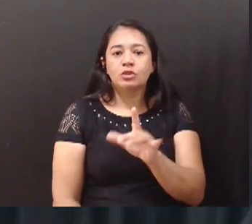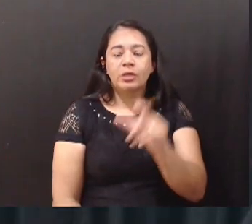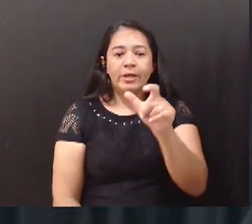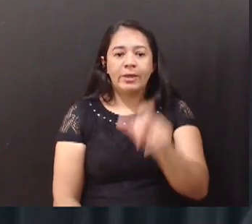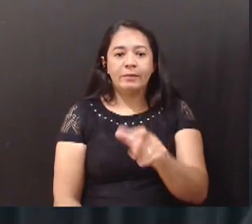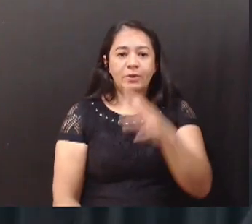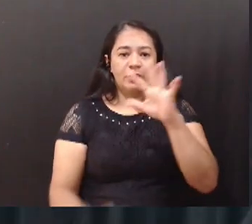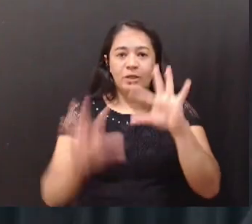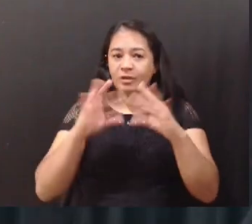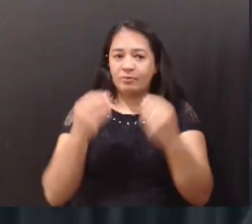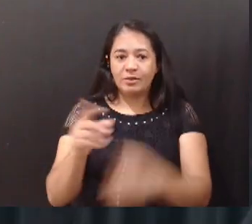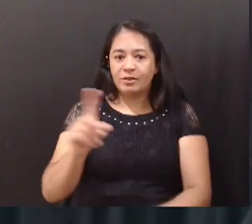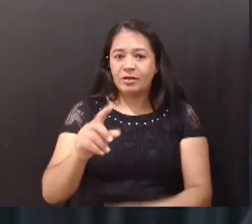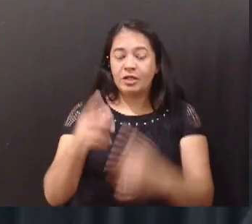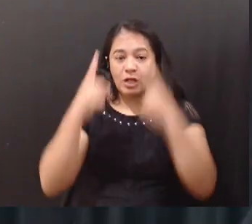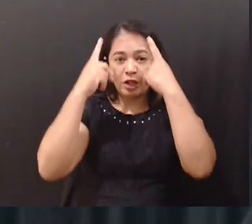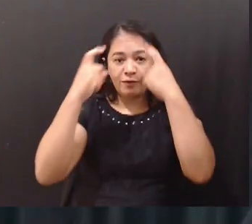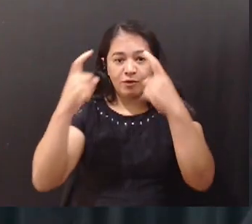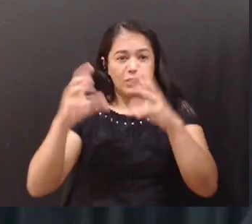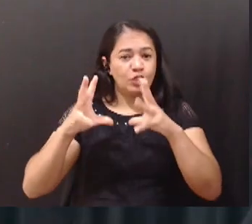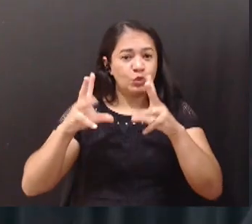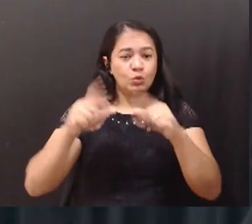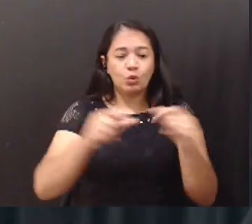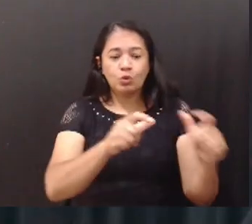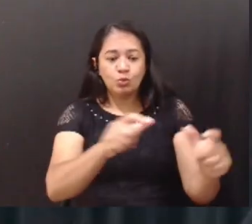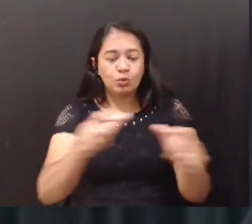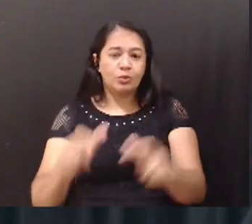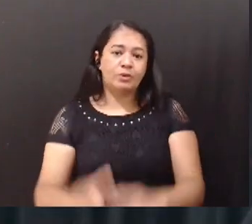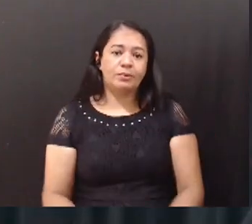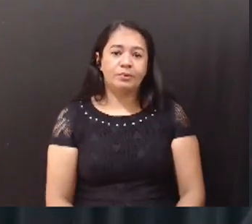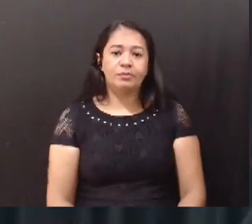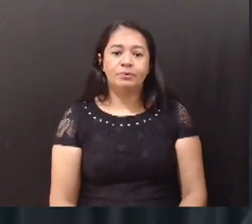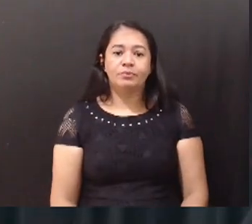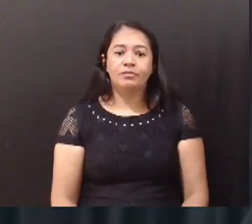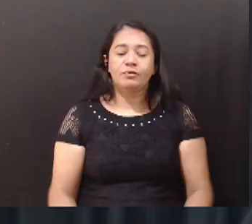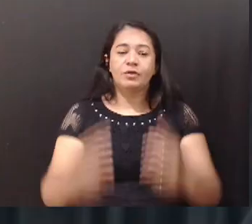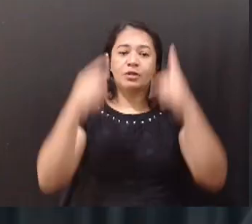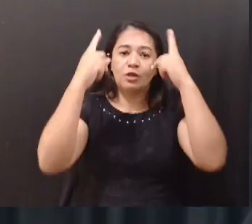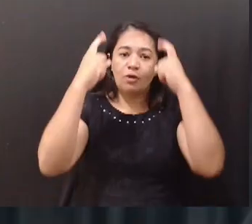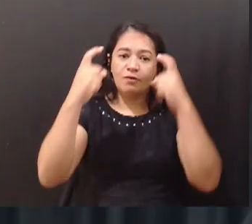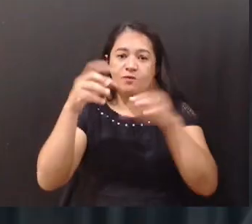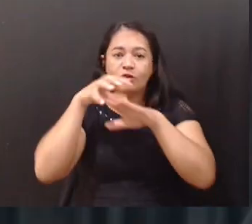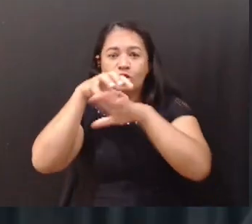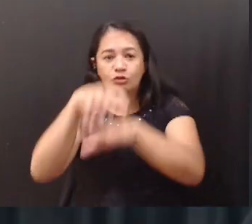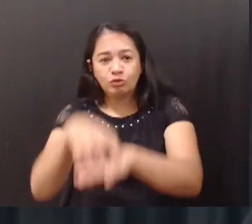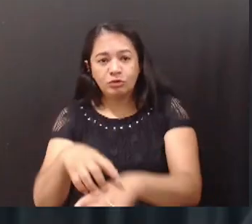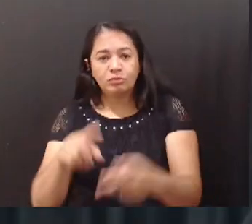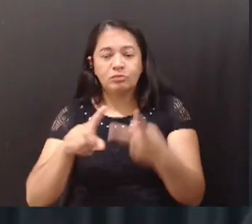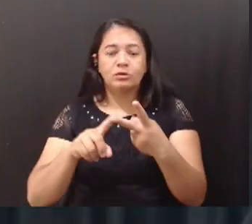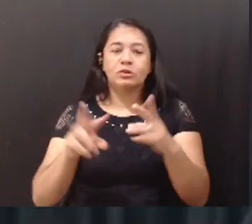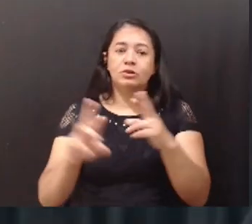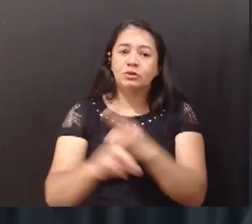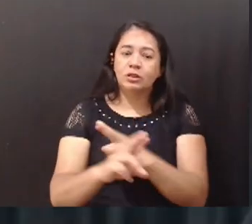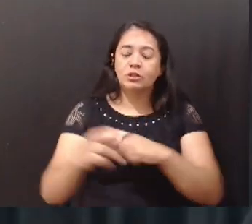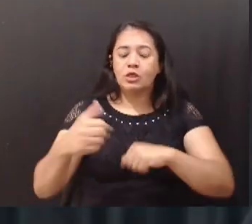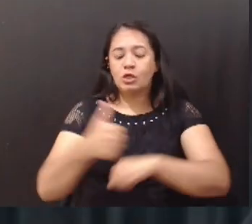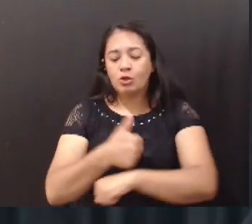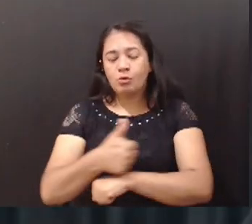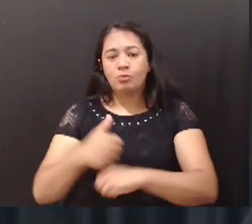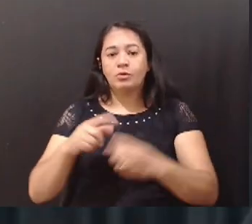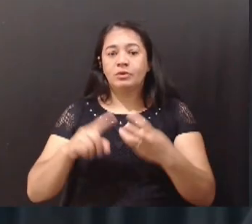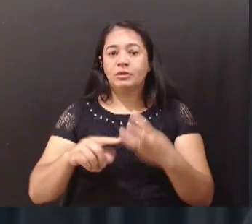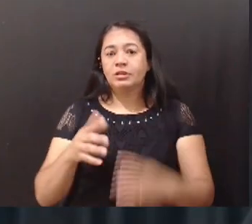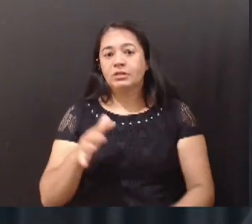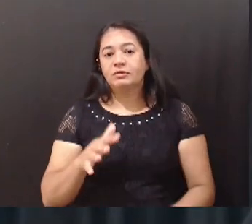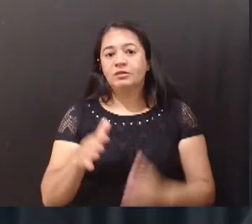homem vai ser violento em todos os lugares. Vai ser violento no trânsito, ele vai ser violento nas relações profissionais. Às vezes ele não vai chegar a